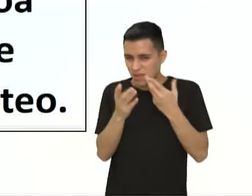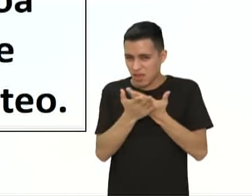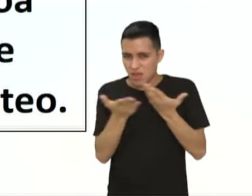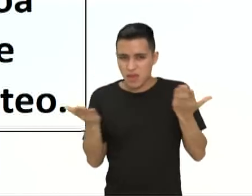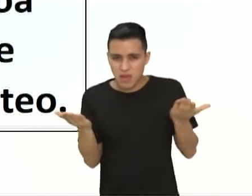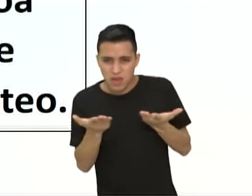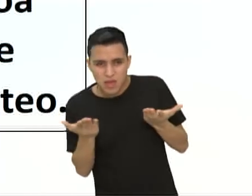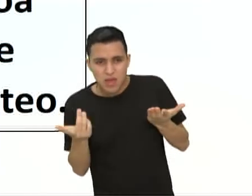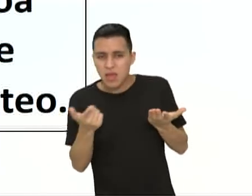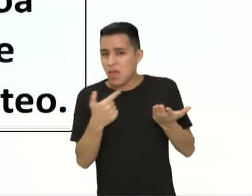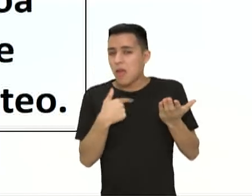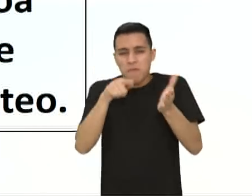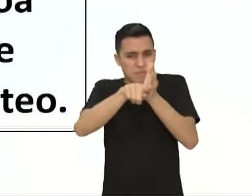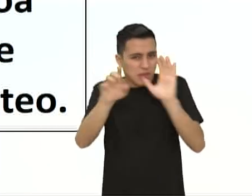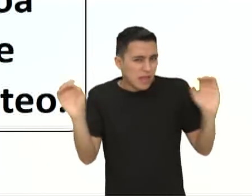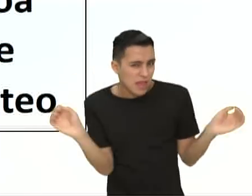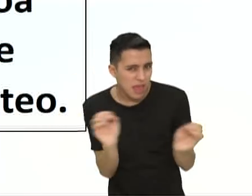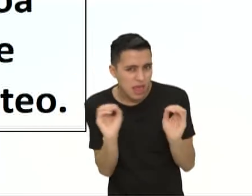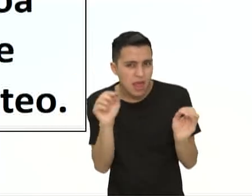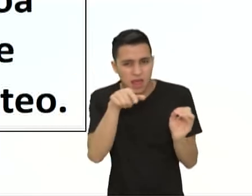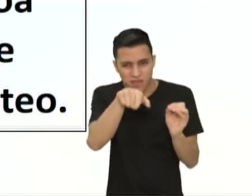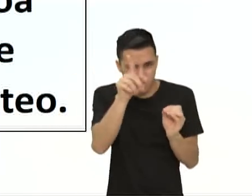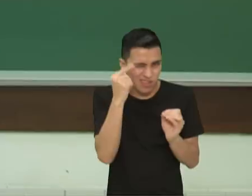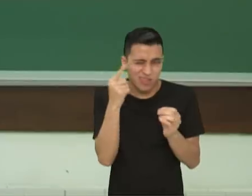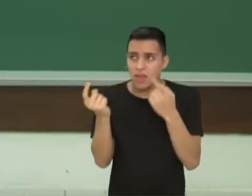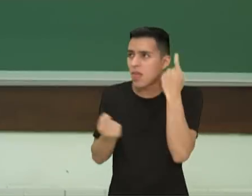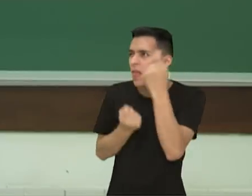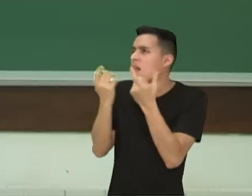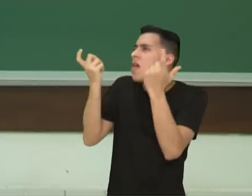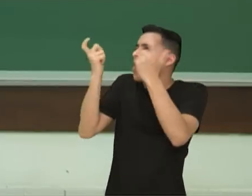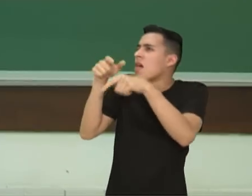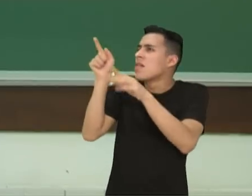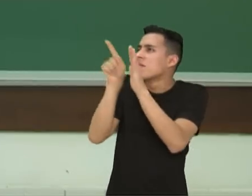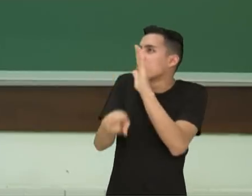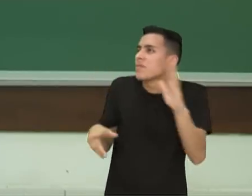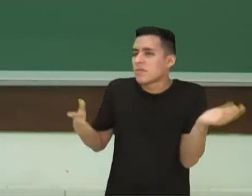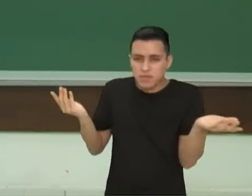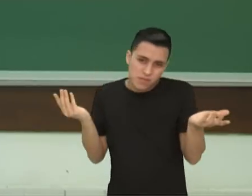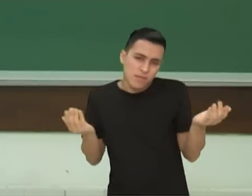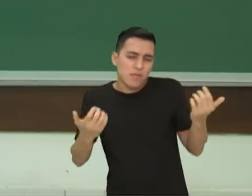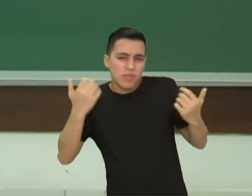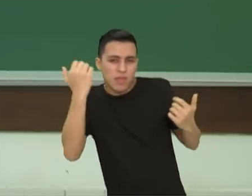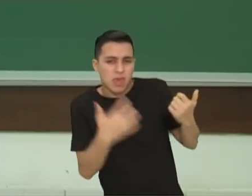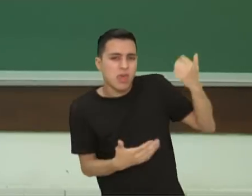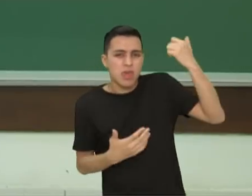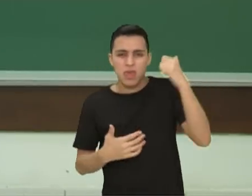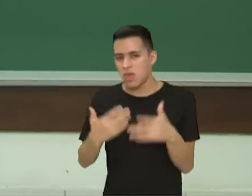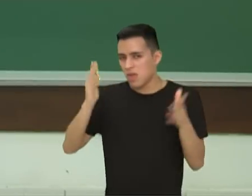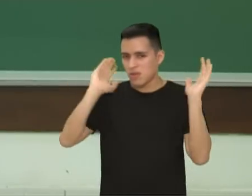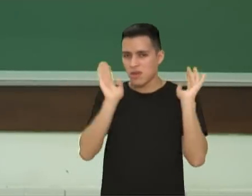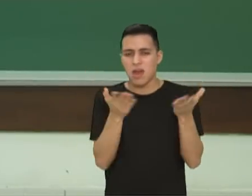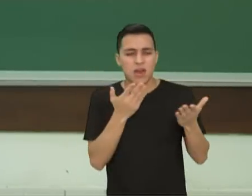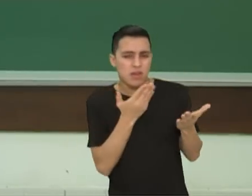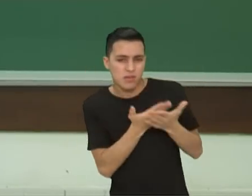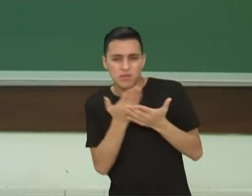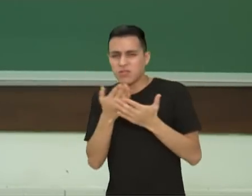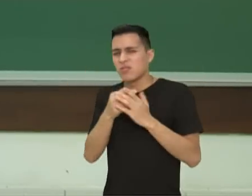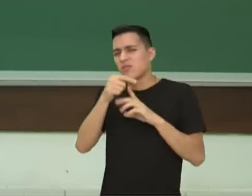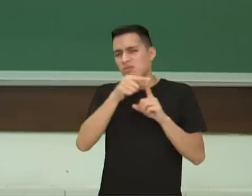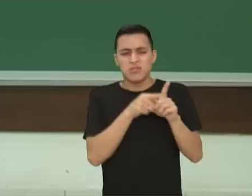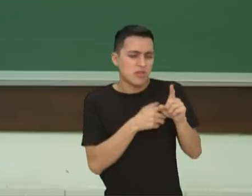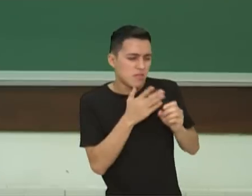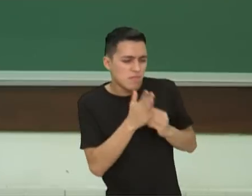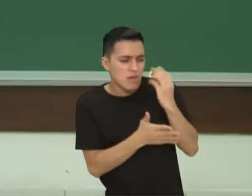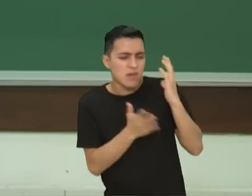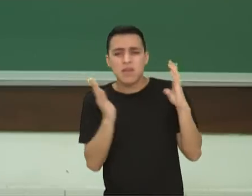de hoje eu não trouxe quiz? Vocês já estavam se preocupando. Fabiano, cadê o quiz? A gente já está explicando, a gente já está estudando, a gente está vendo os tipos de neurônio.